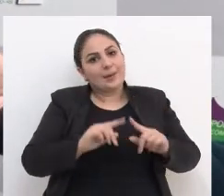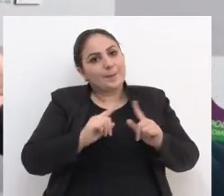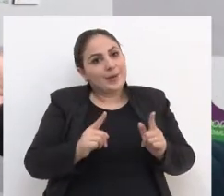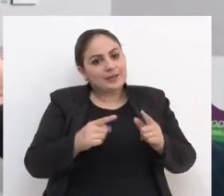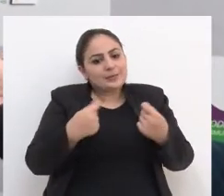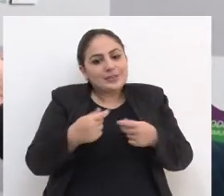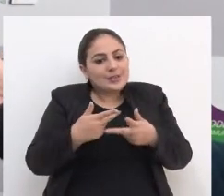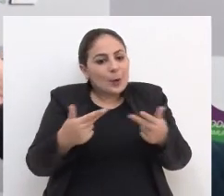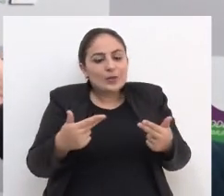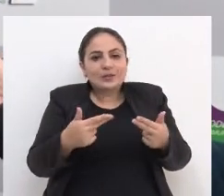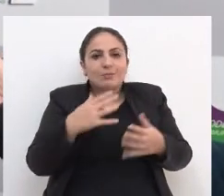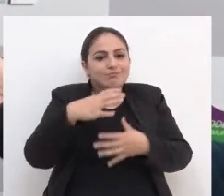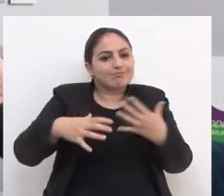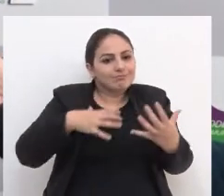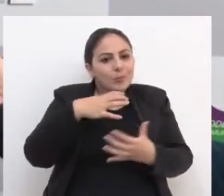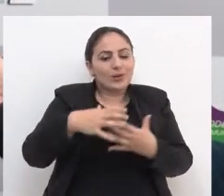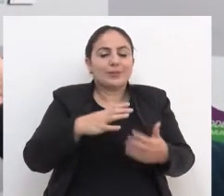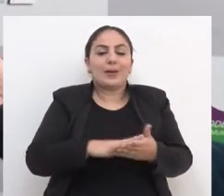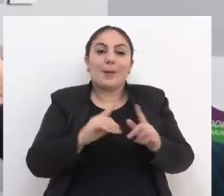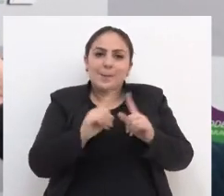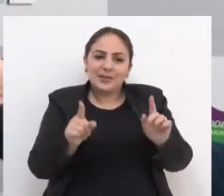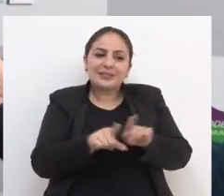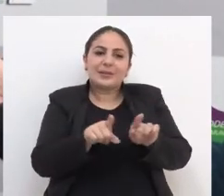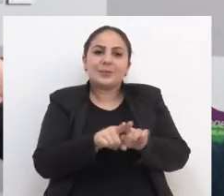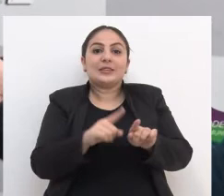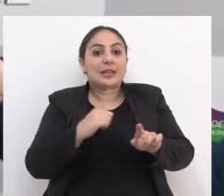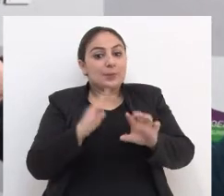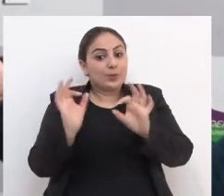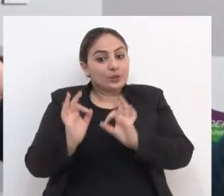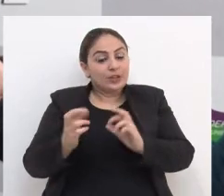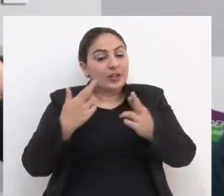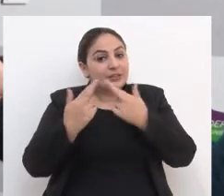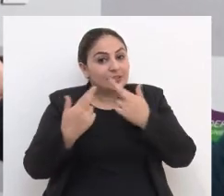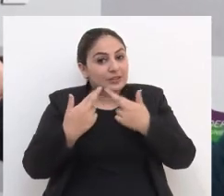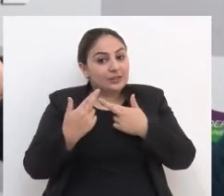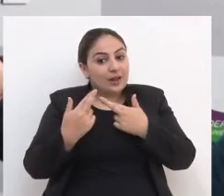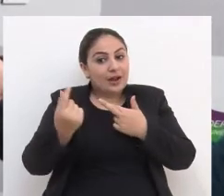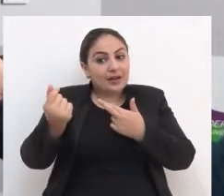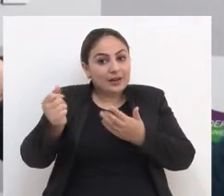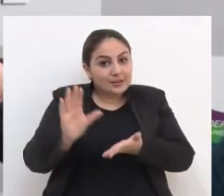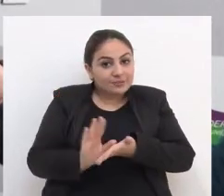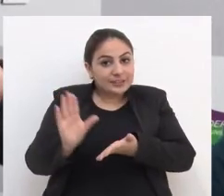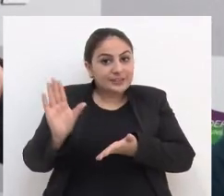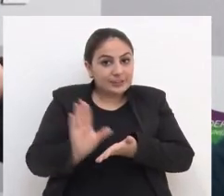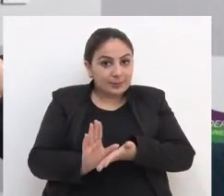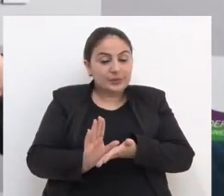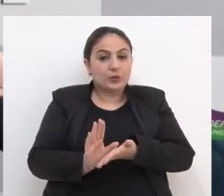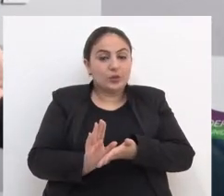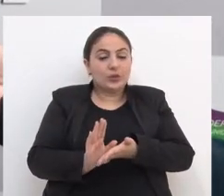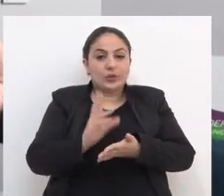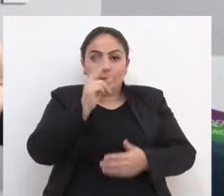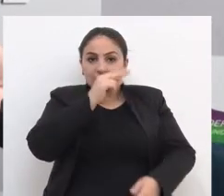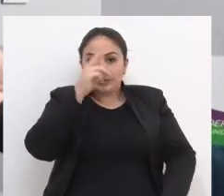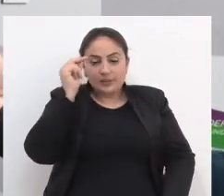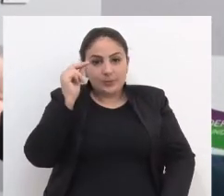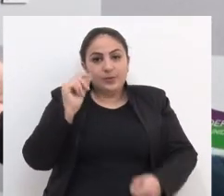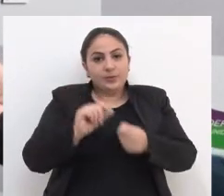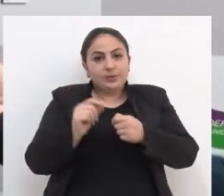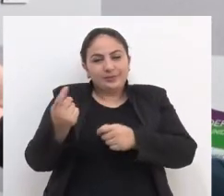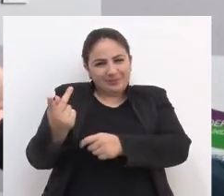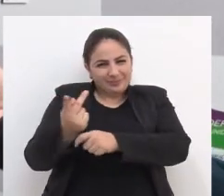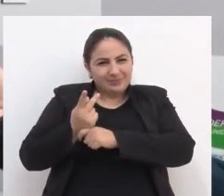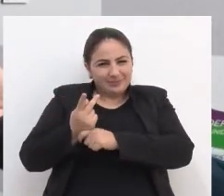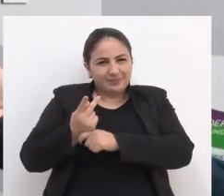ser coisas tão polêmicas. E ainda também temos projetos relacionados à questão de financiamentos que o município deve fazer